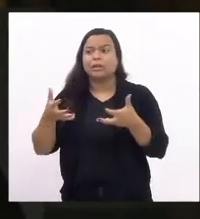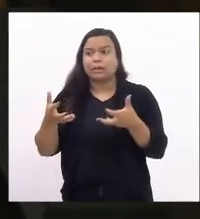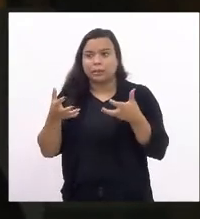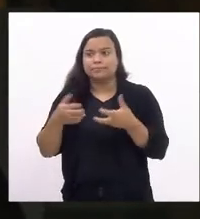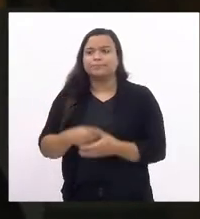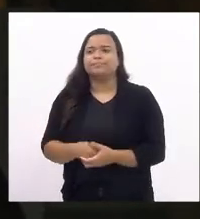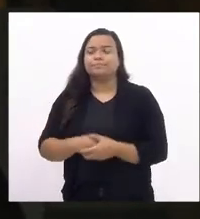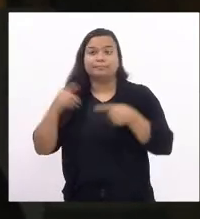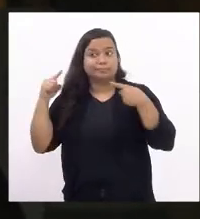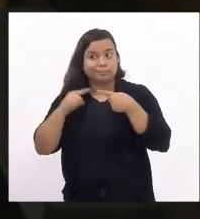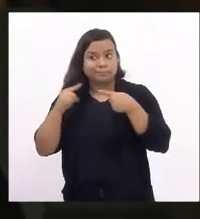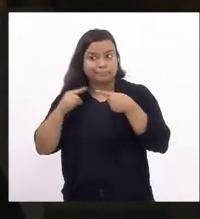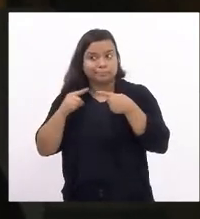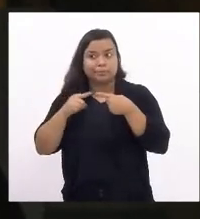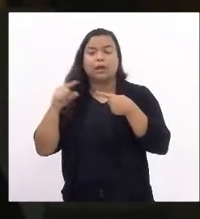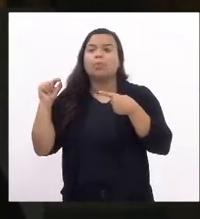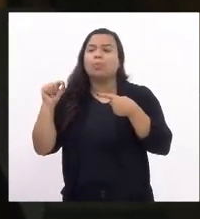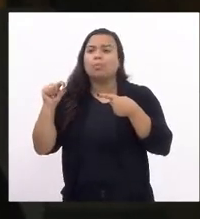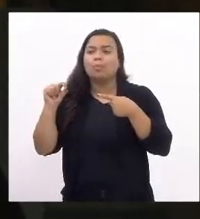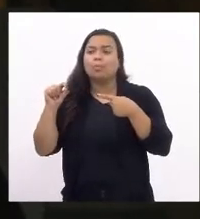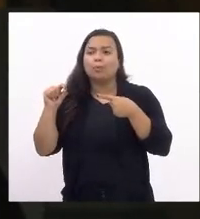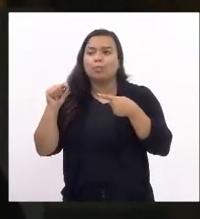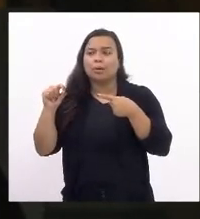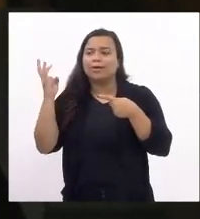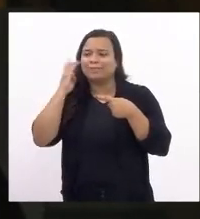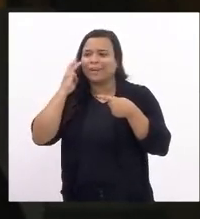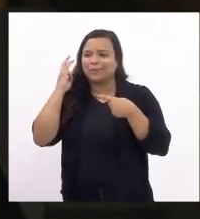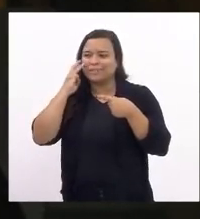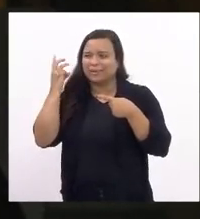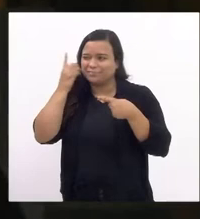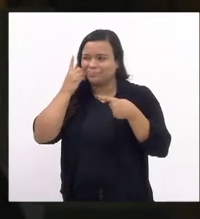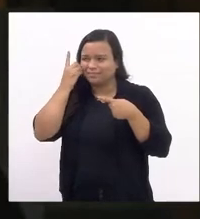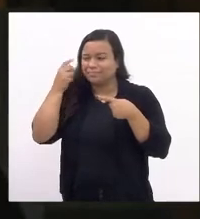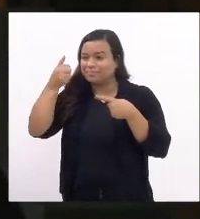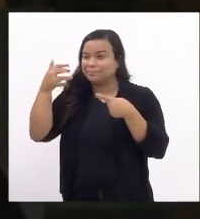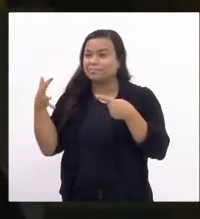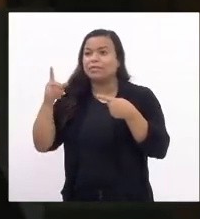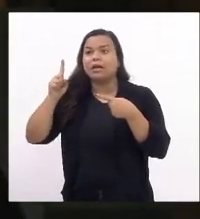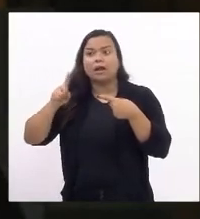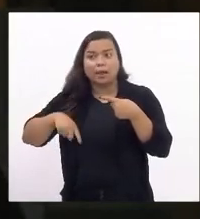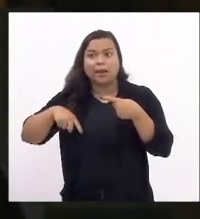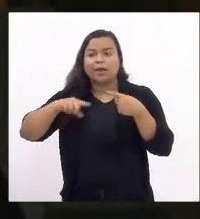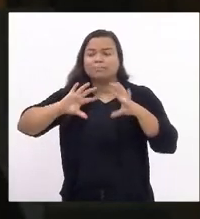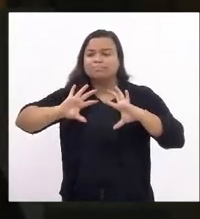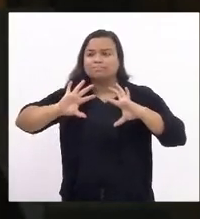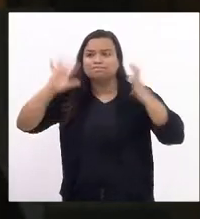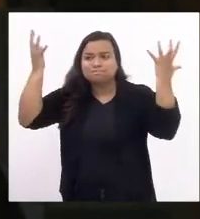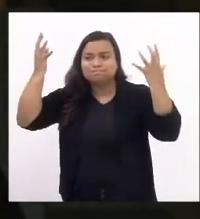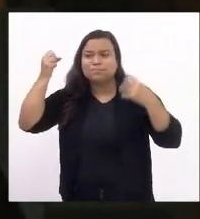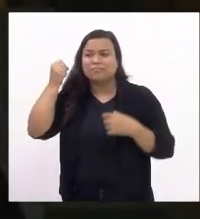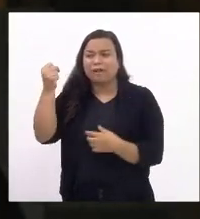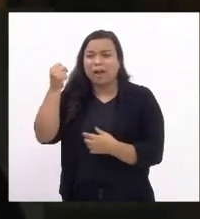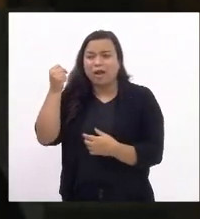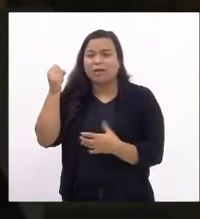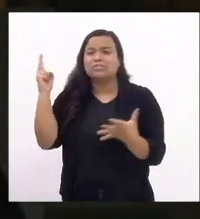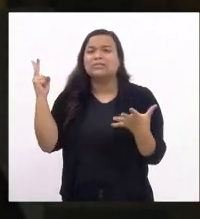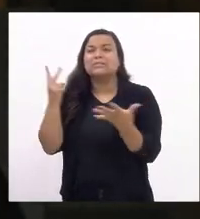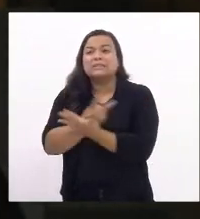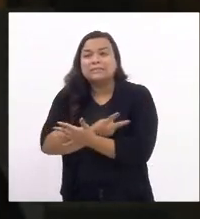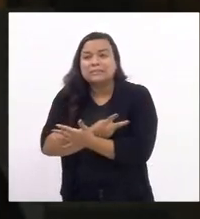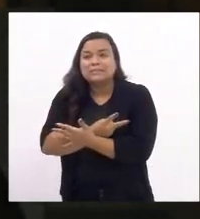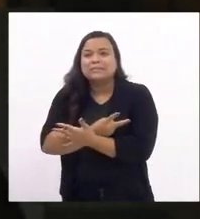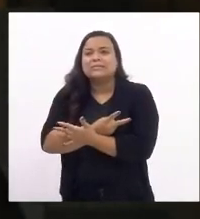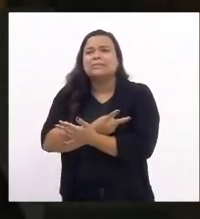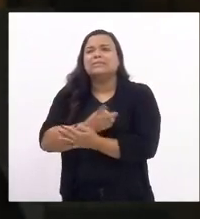A primeira, deputado Valdec, é o evento extremo que aconteceu